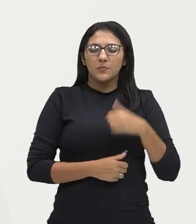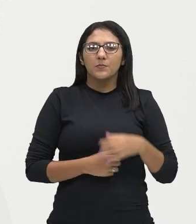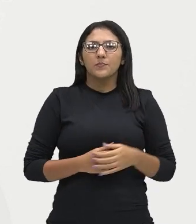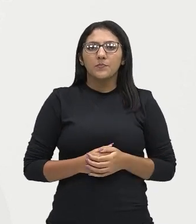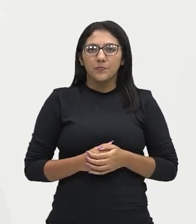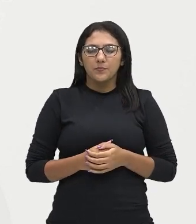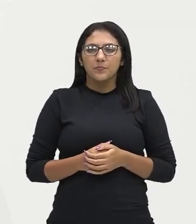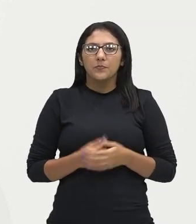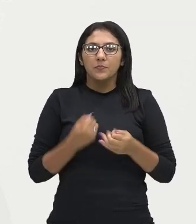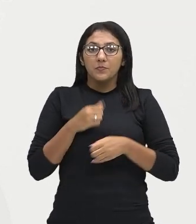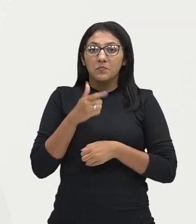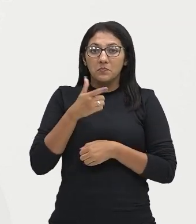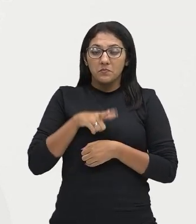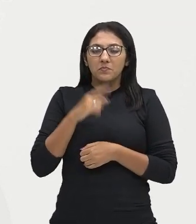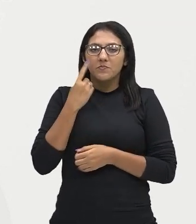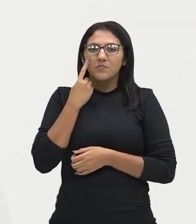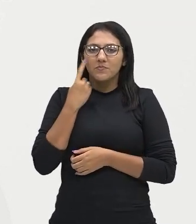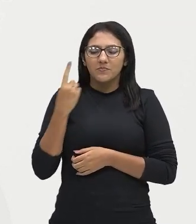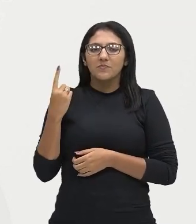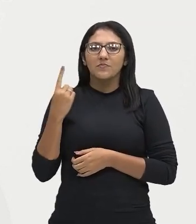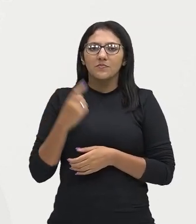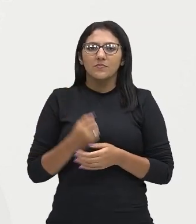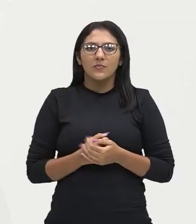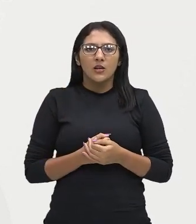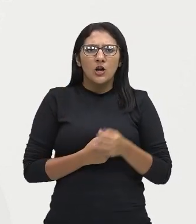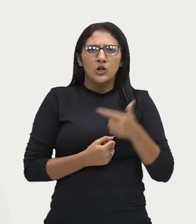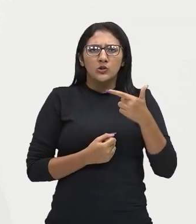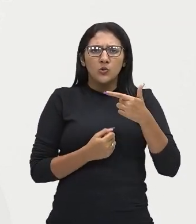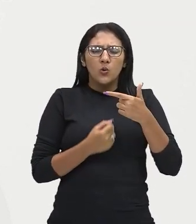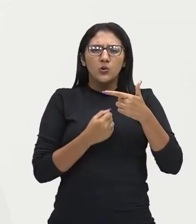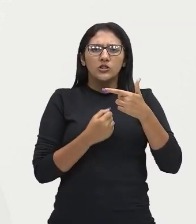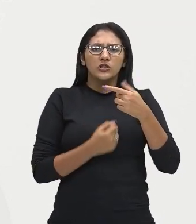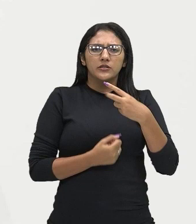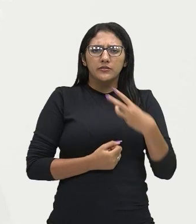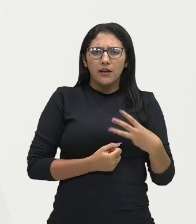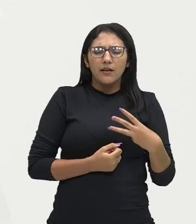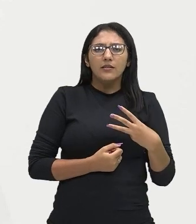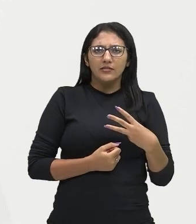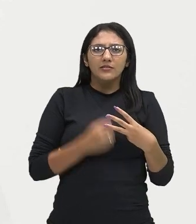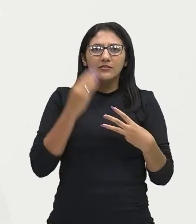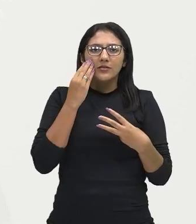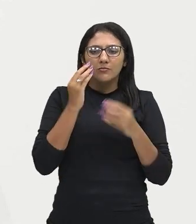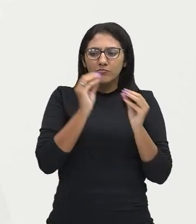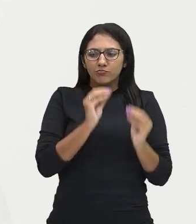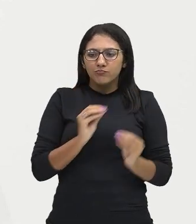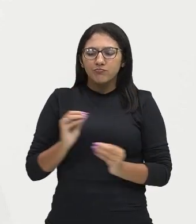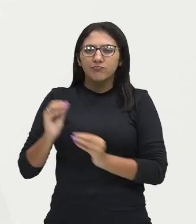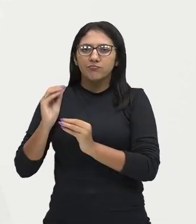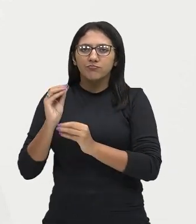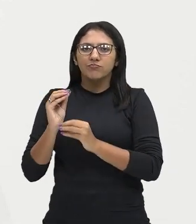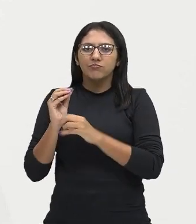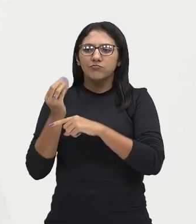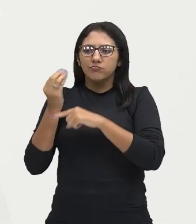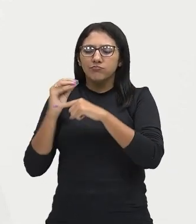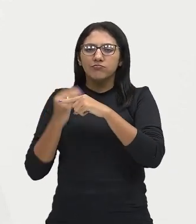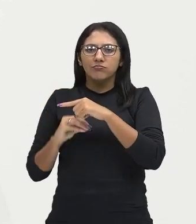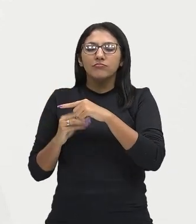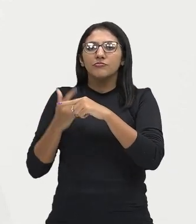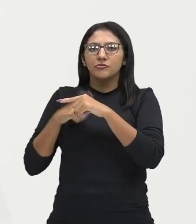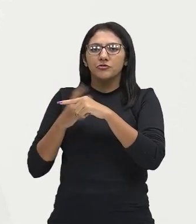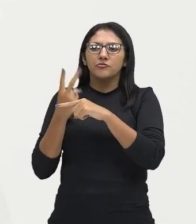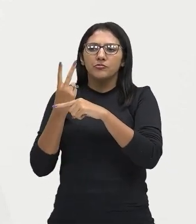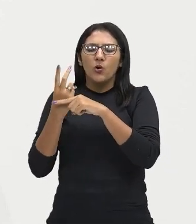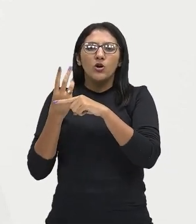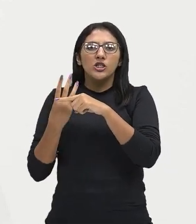gente vai fazer, ó. Daí vamos pegar a primeira parte, ó, e a gente vai repetir sem mudar nada. Ó. Repetir mesmo,